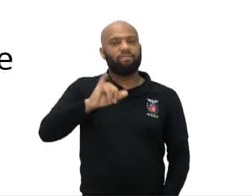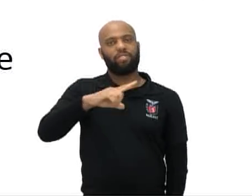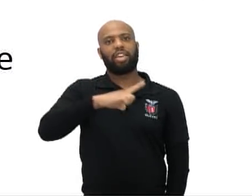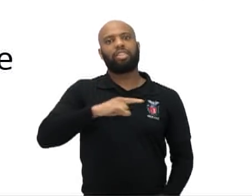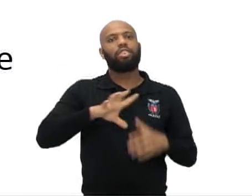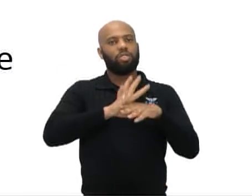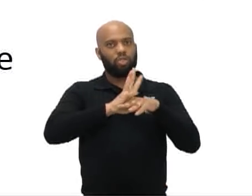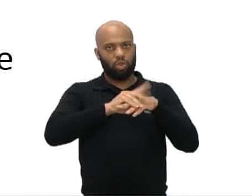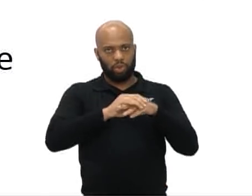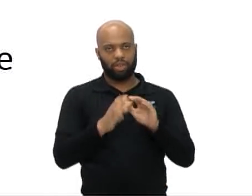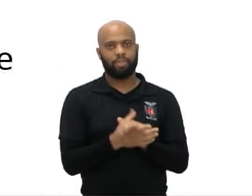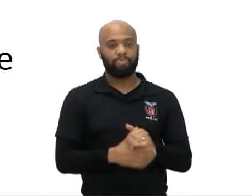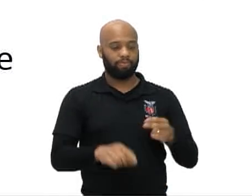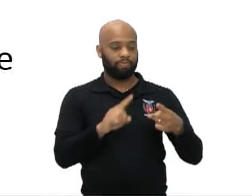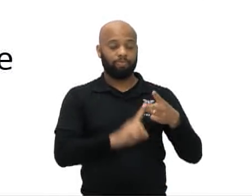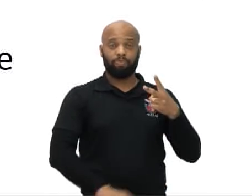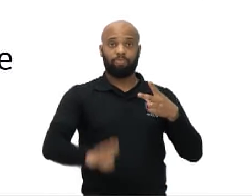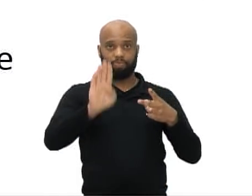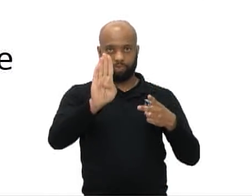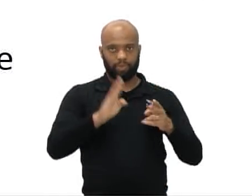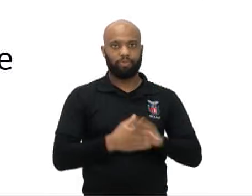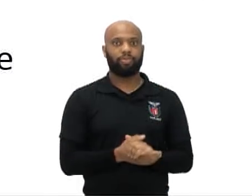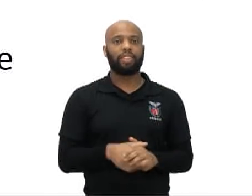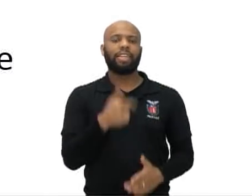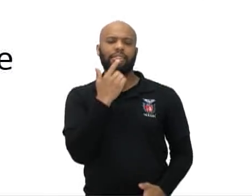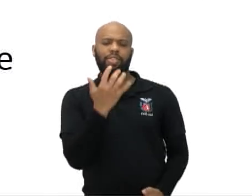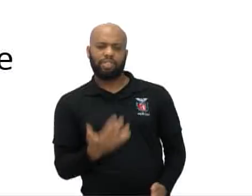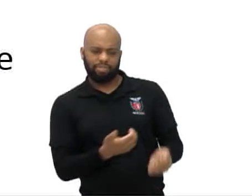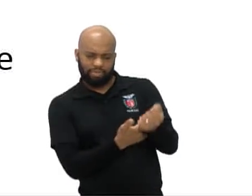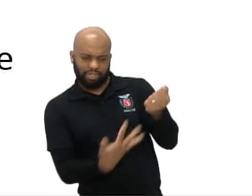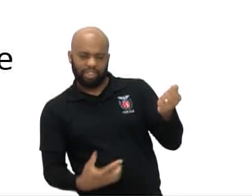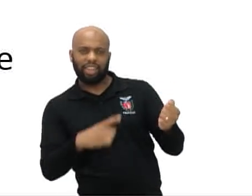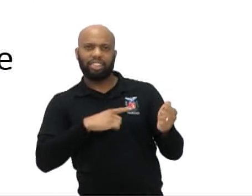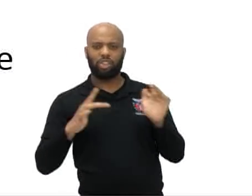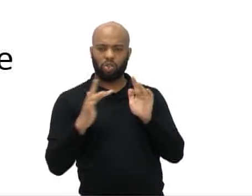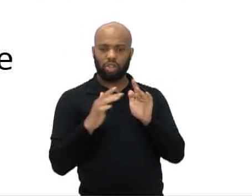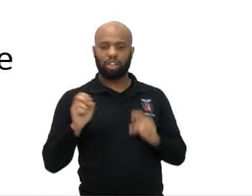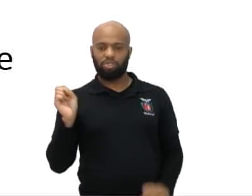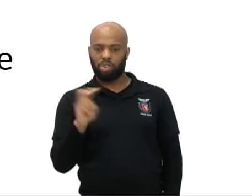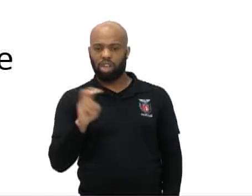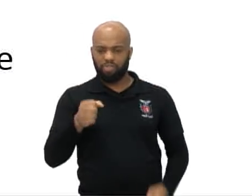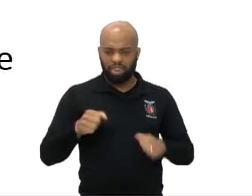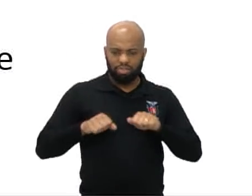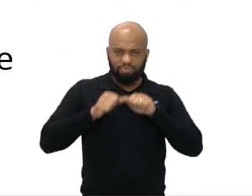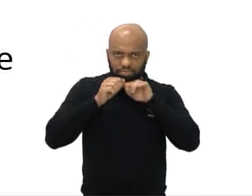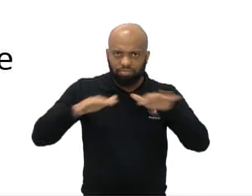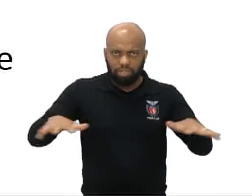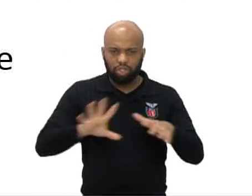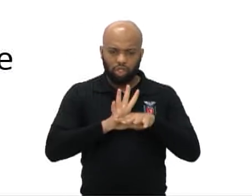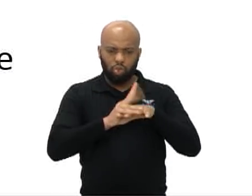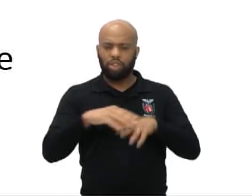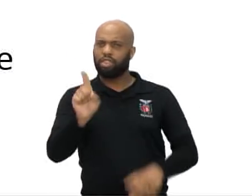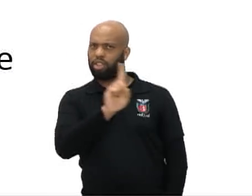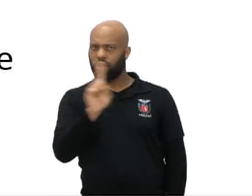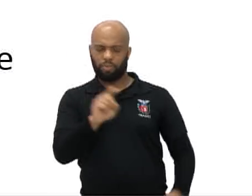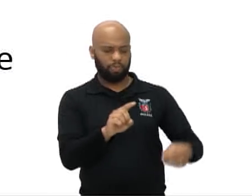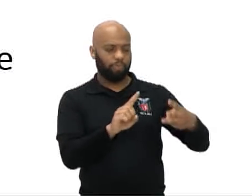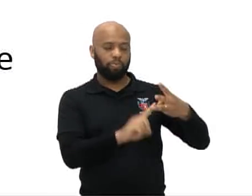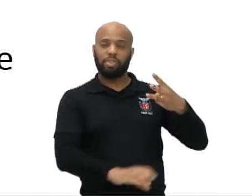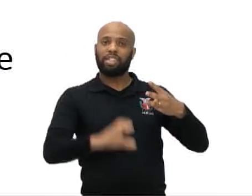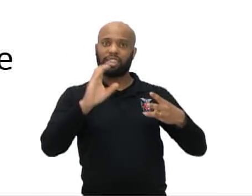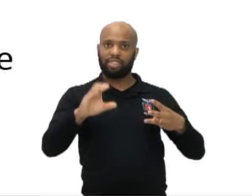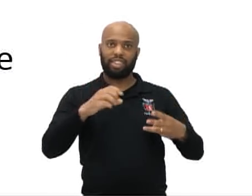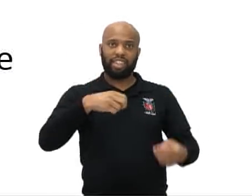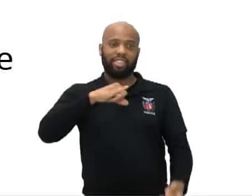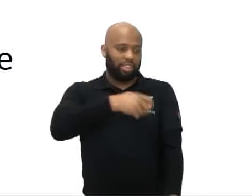uma doença. Letra B. O sangue contaminado com o vírus não transmite doenças. Letra C. A